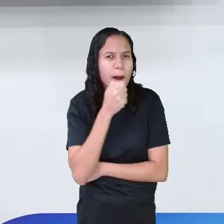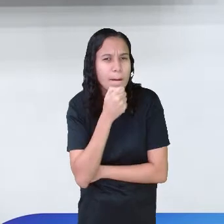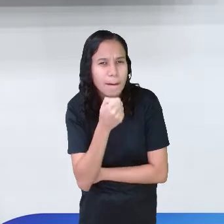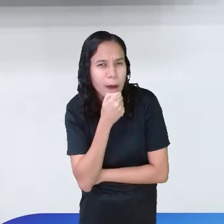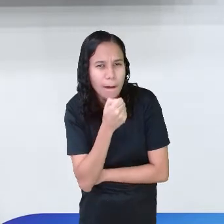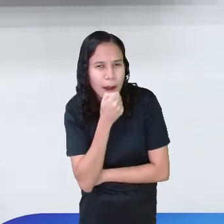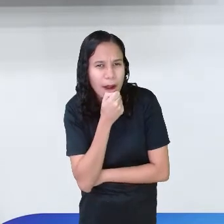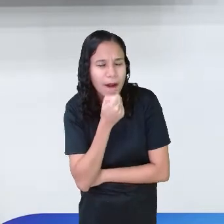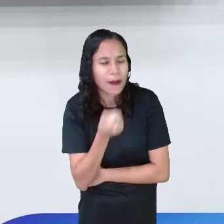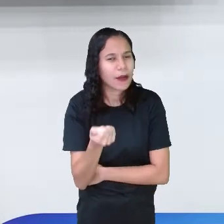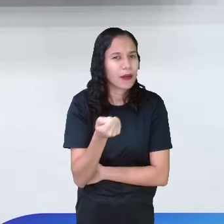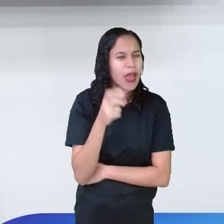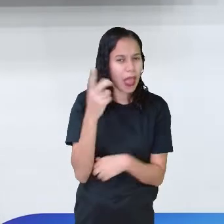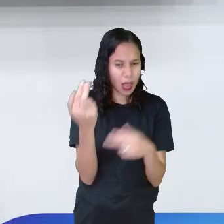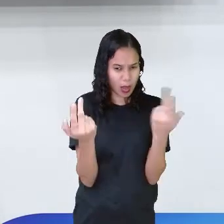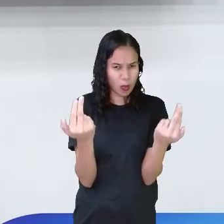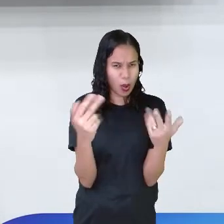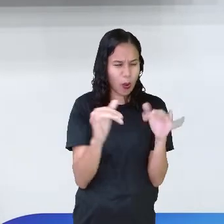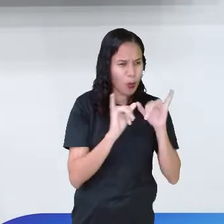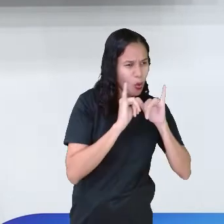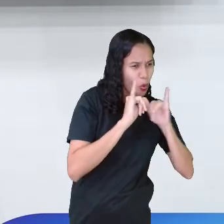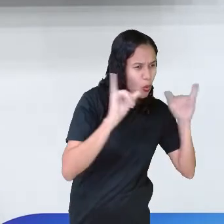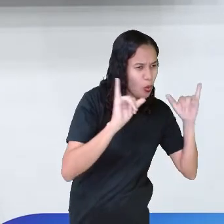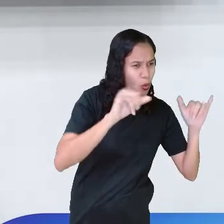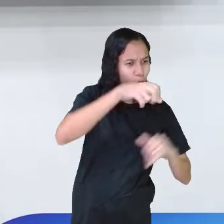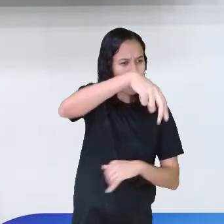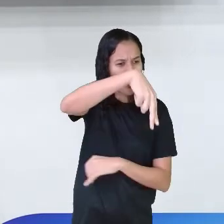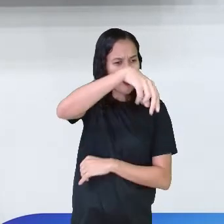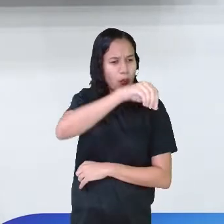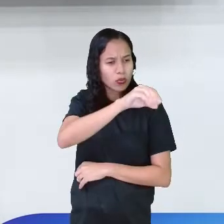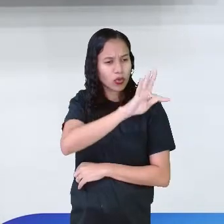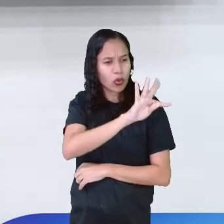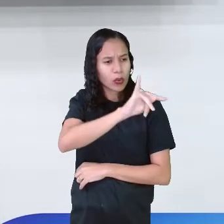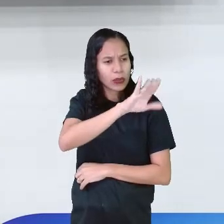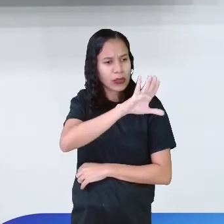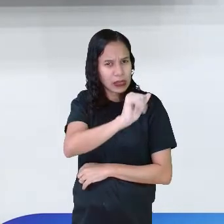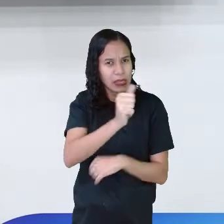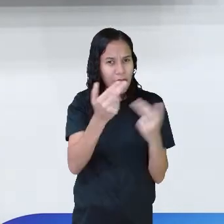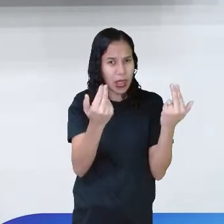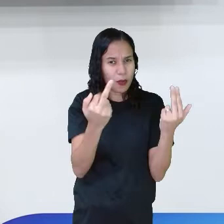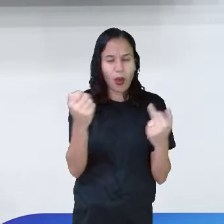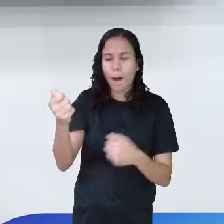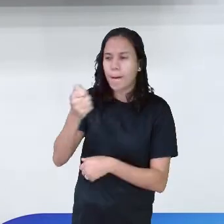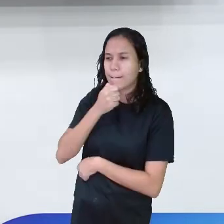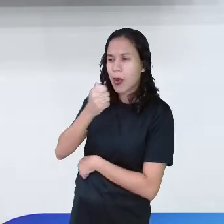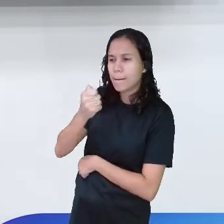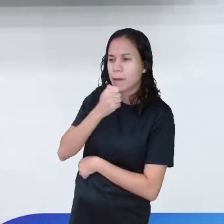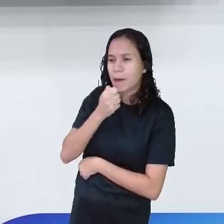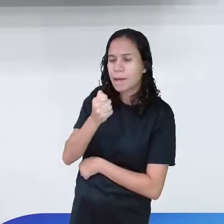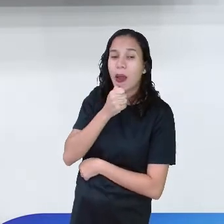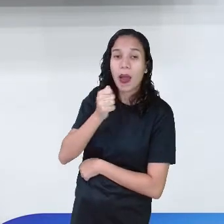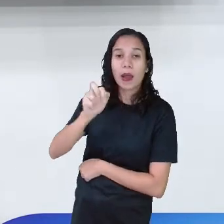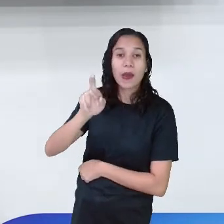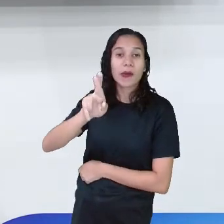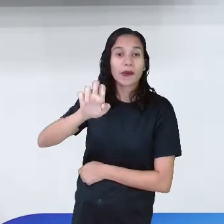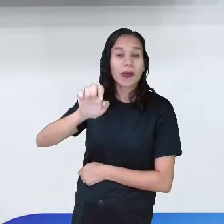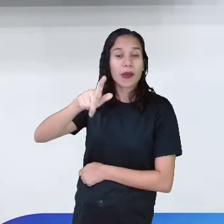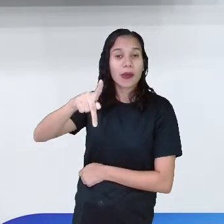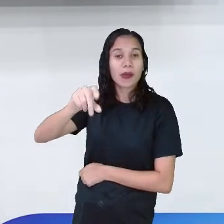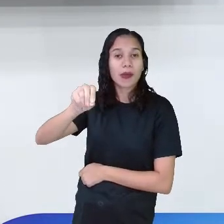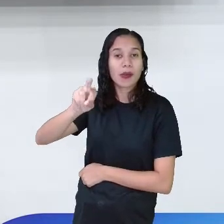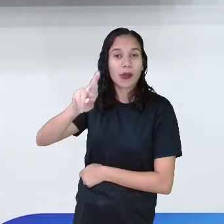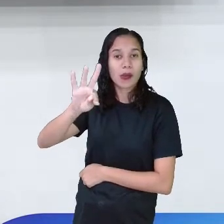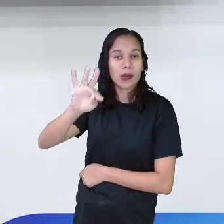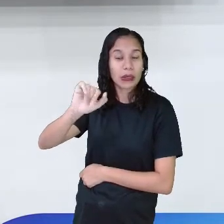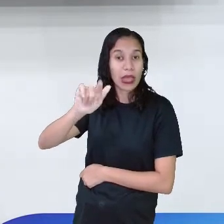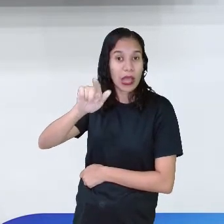reportagem. Será que é a mesma coisa? O que é que vocês acham, quinto ano? Notícia e reportagem. É a mesma